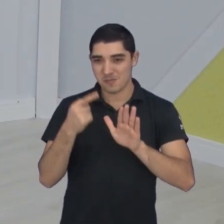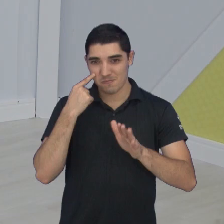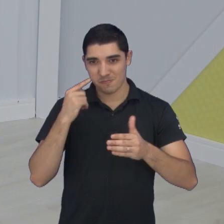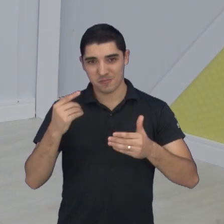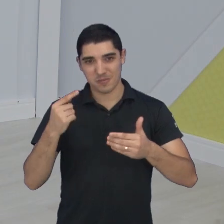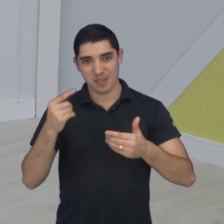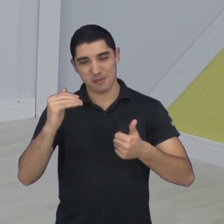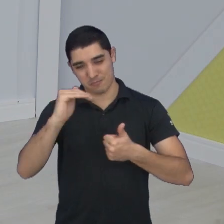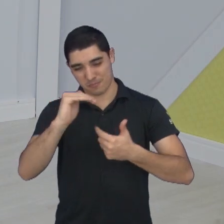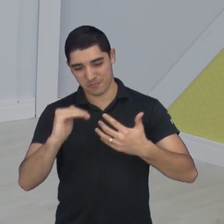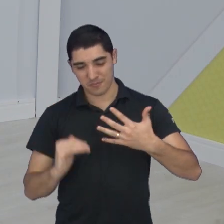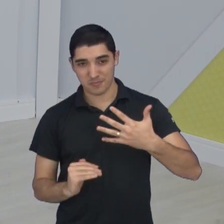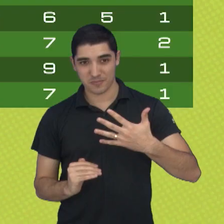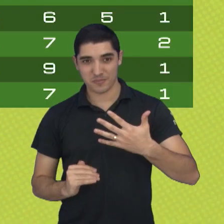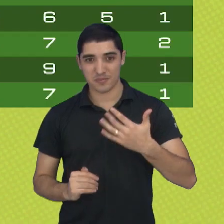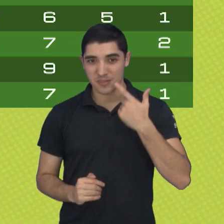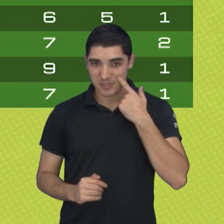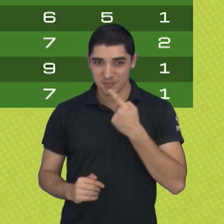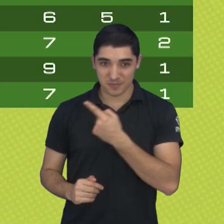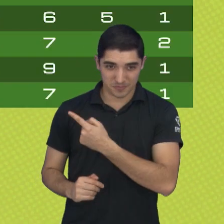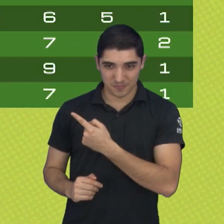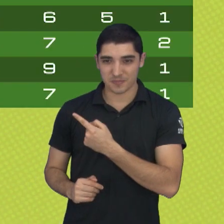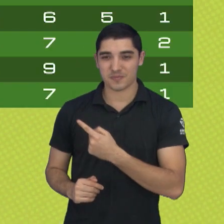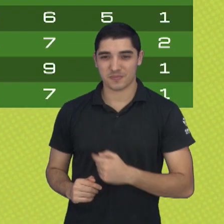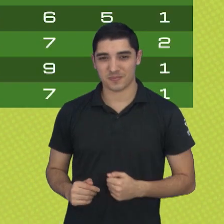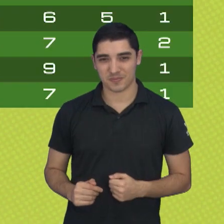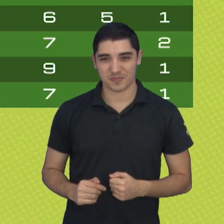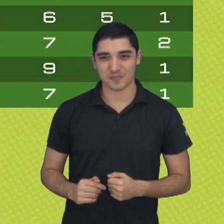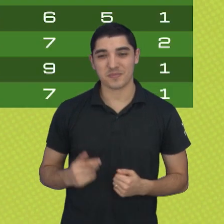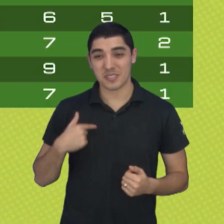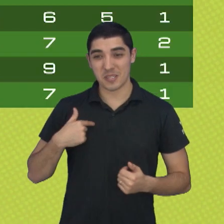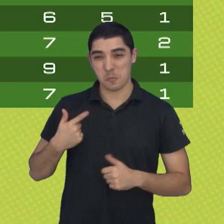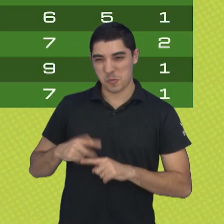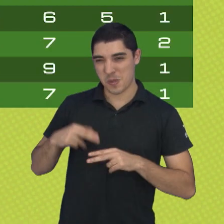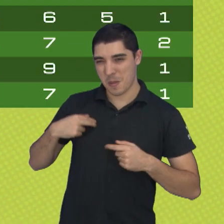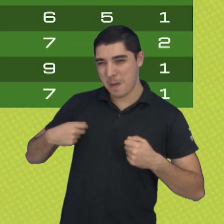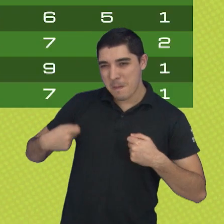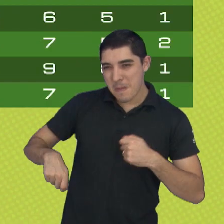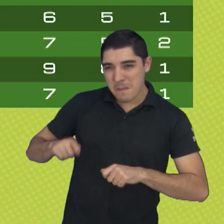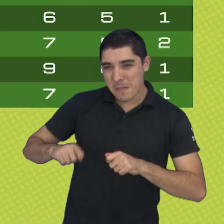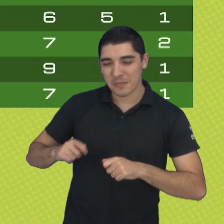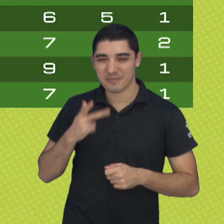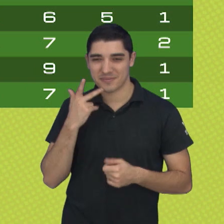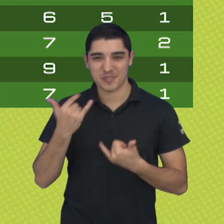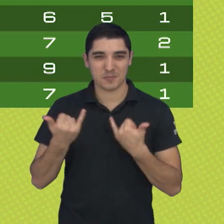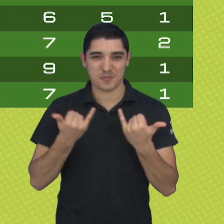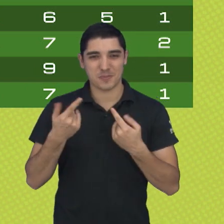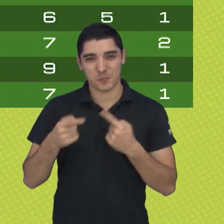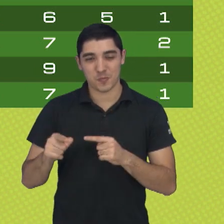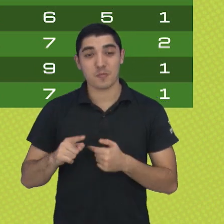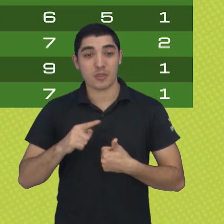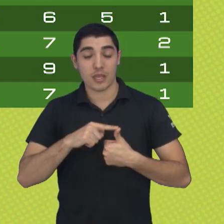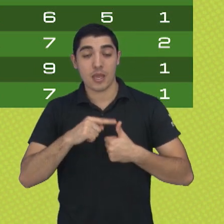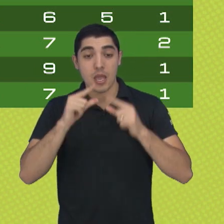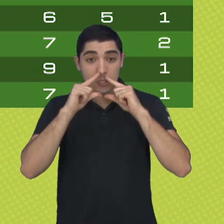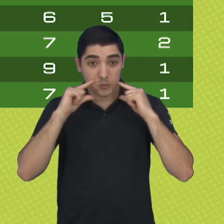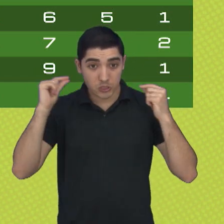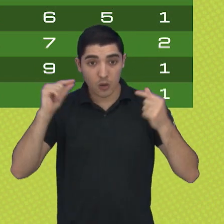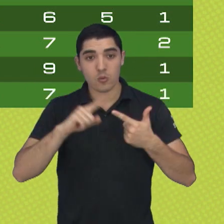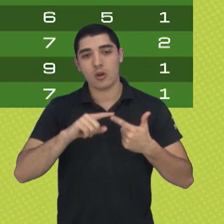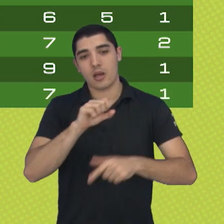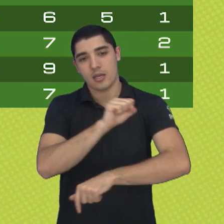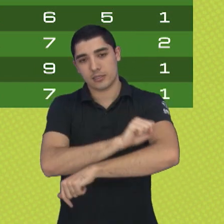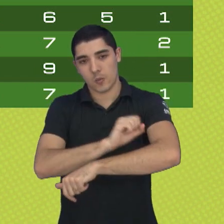su fitão 2024 piteco ficou louco lá com a minha interpretação batería 15 de Jaú é o líder da série A4 seguido pelo são carlense Barretos